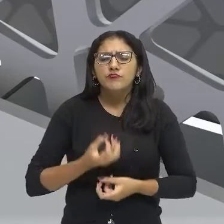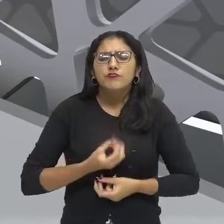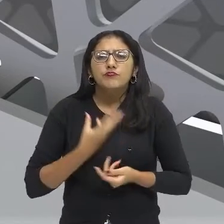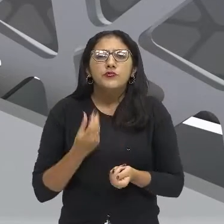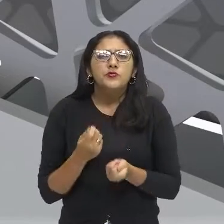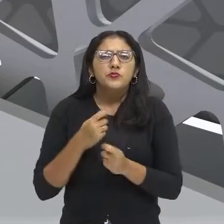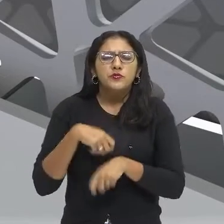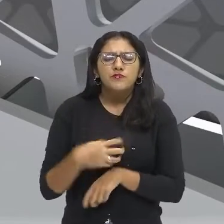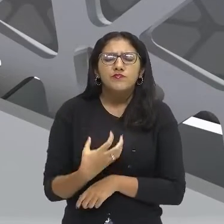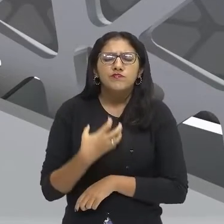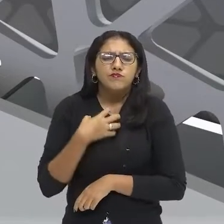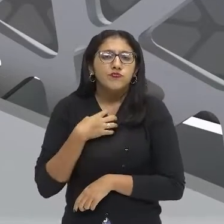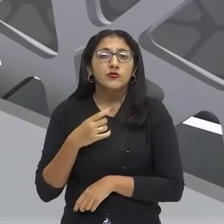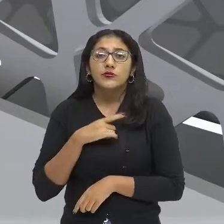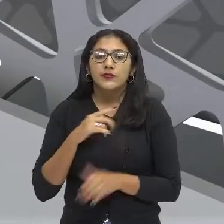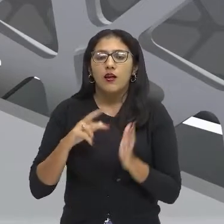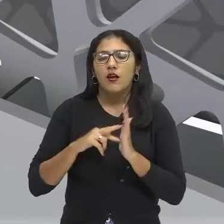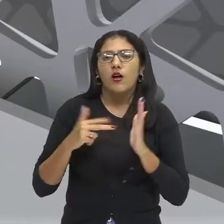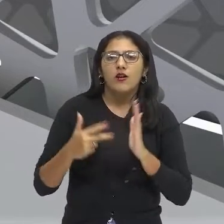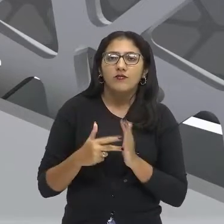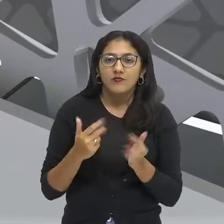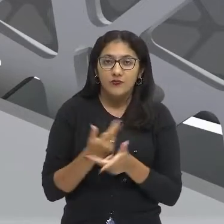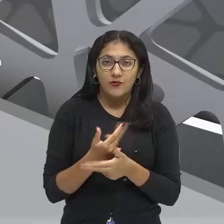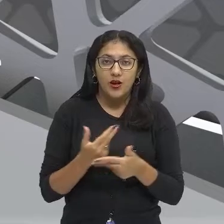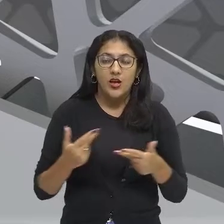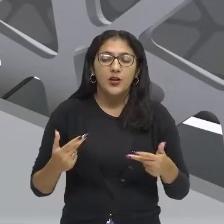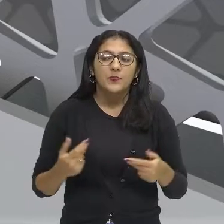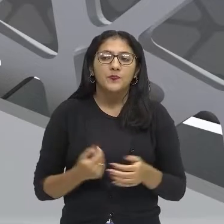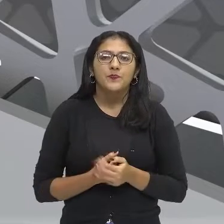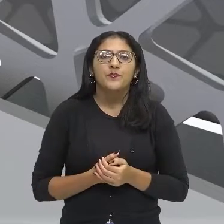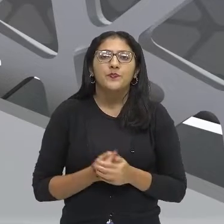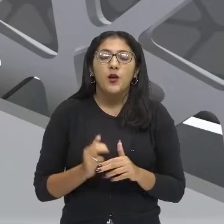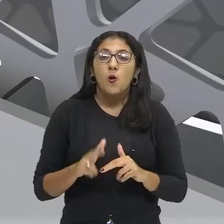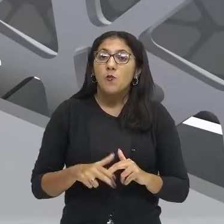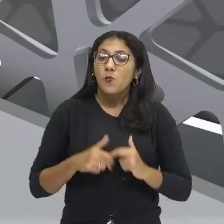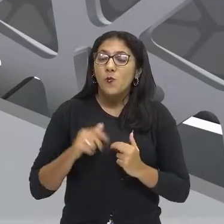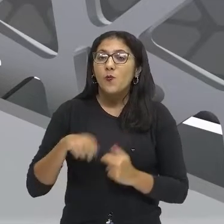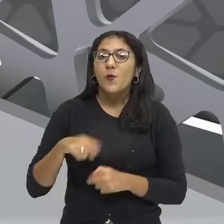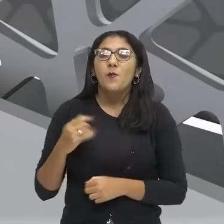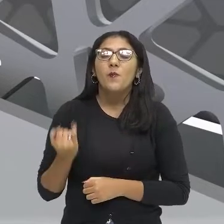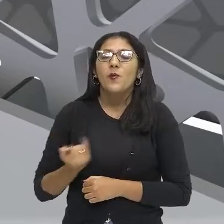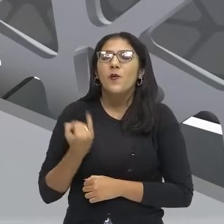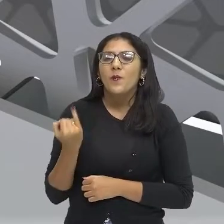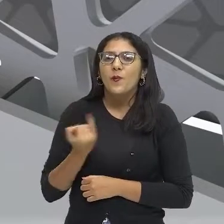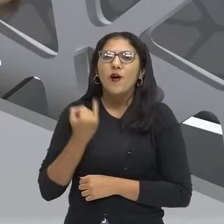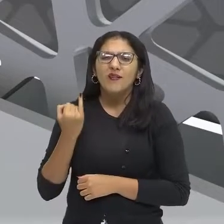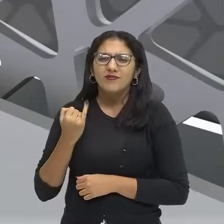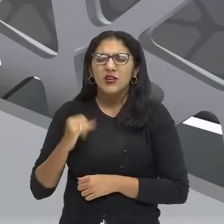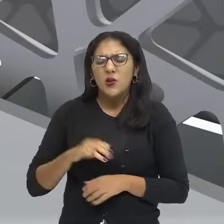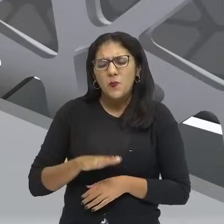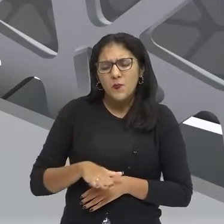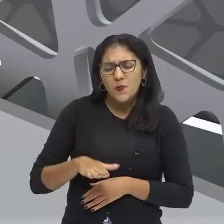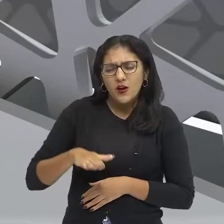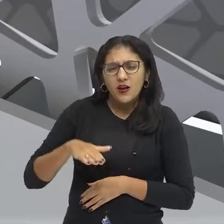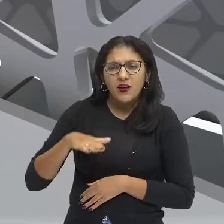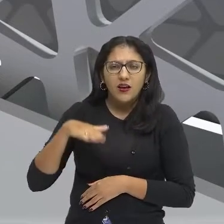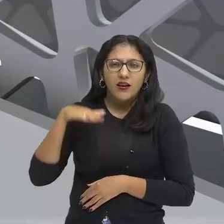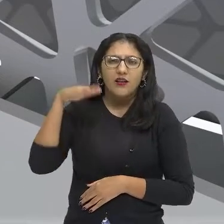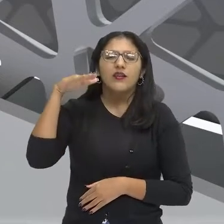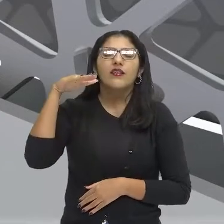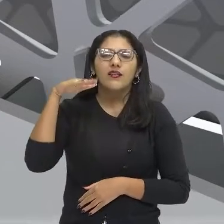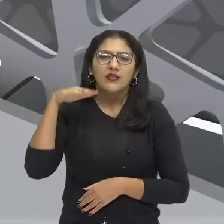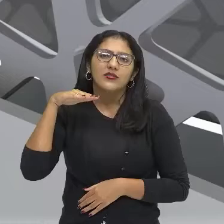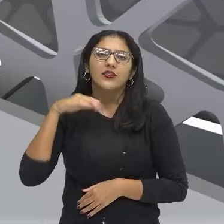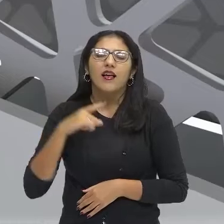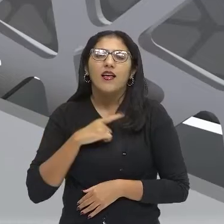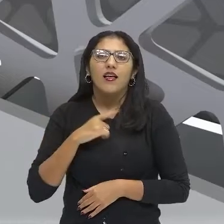movimentos carregados de significados. Então, por isso que é tão importante trabalharmos desde cedo, desde criança, a